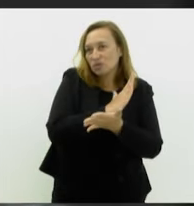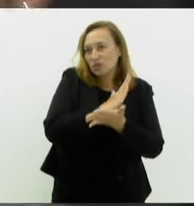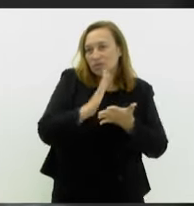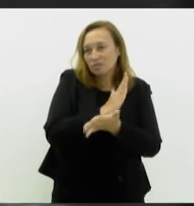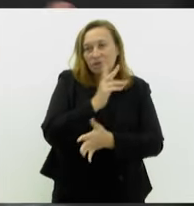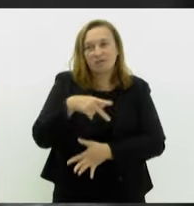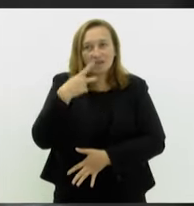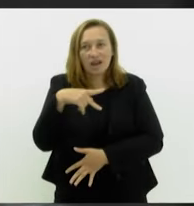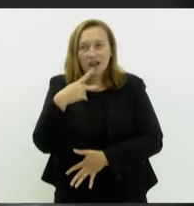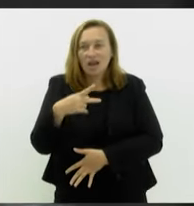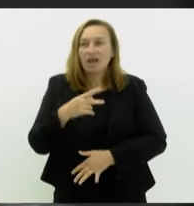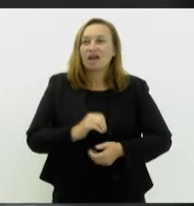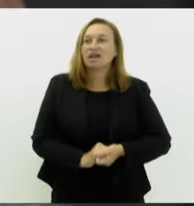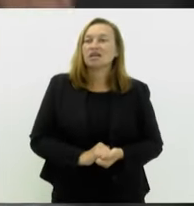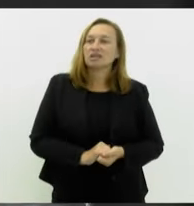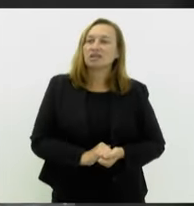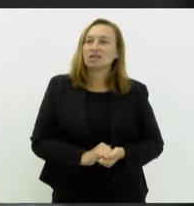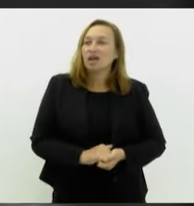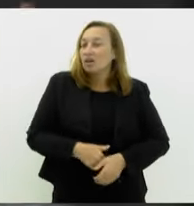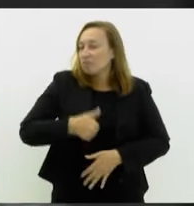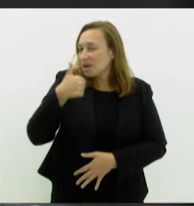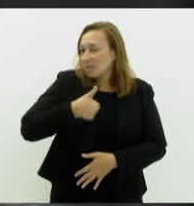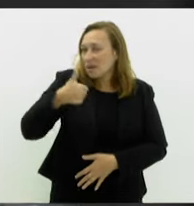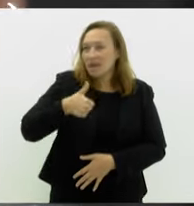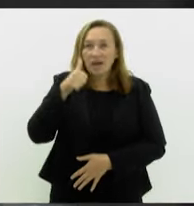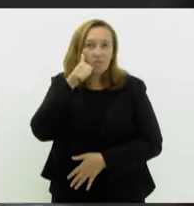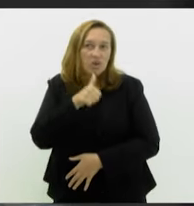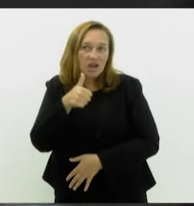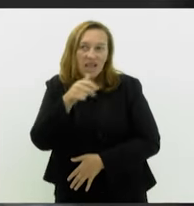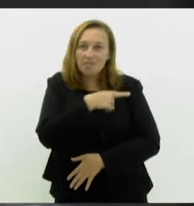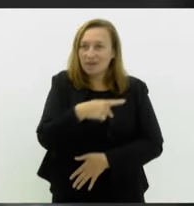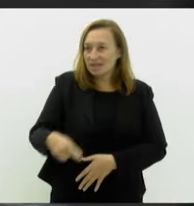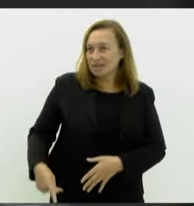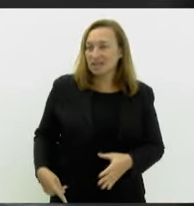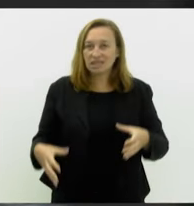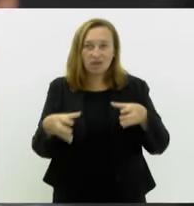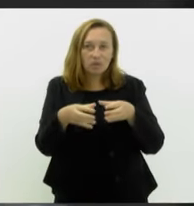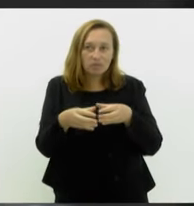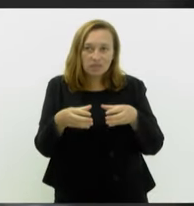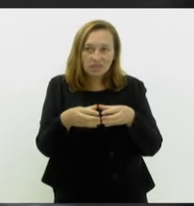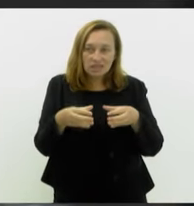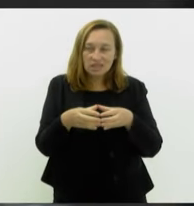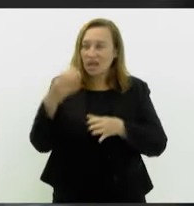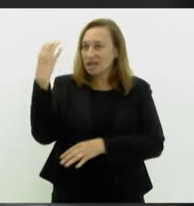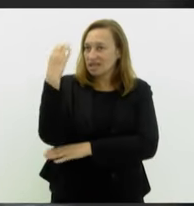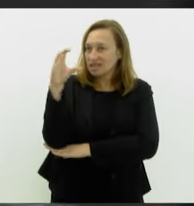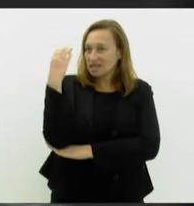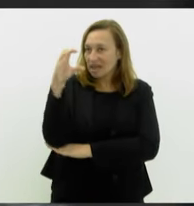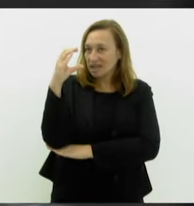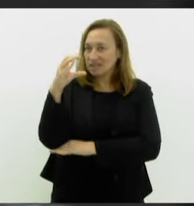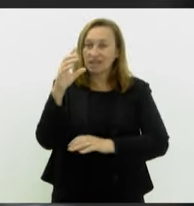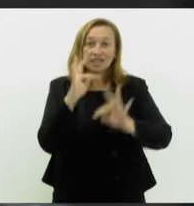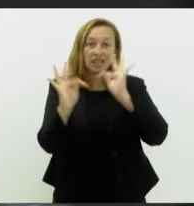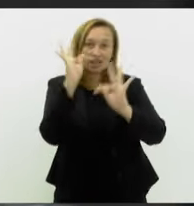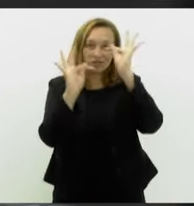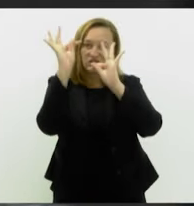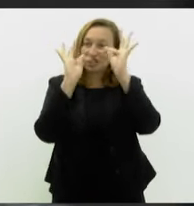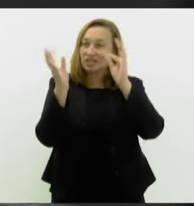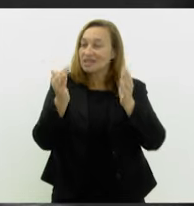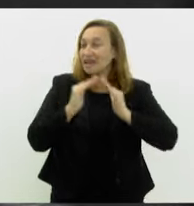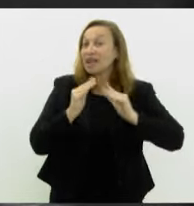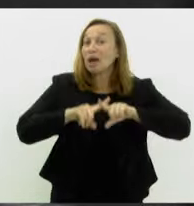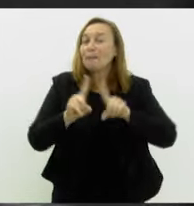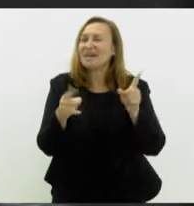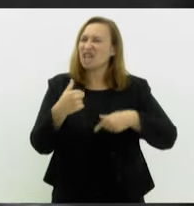para falar no meu caso né sou a primeira mulher Presidenta da Comissão da Ciência e Tecnologia nessa casa mas eu